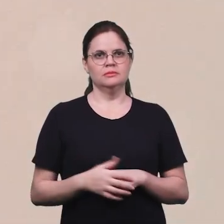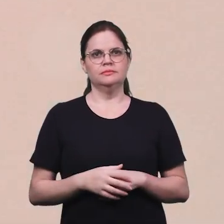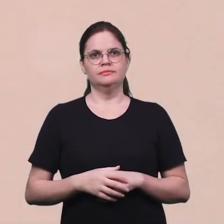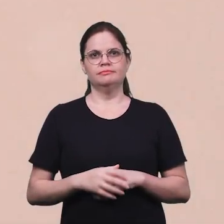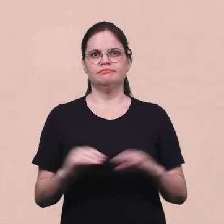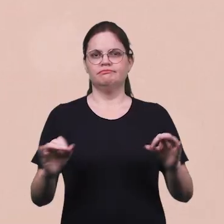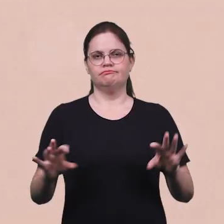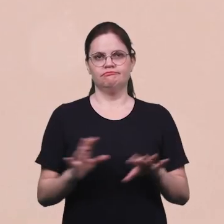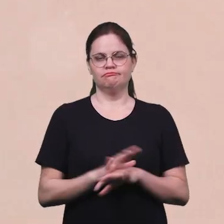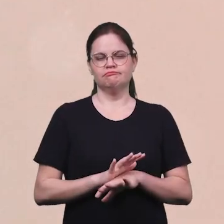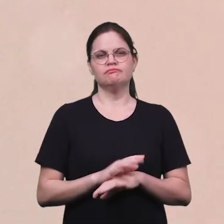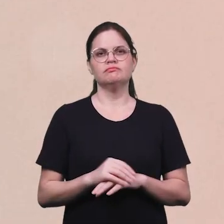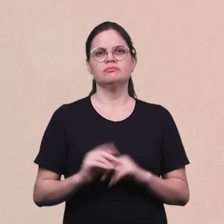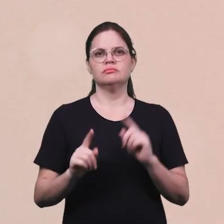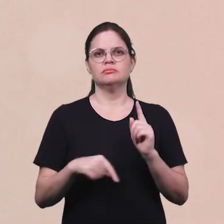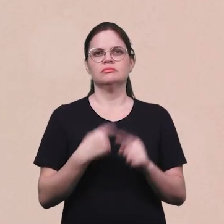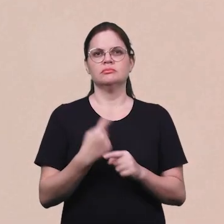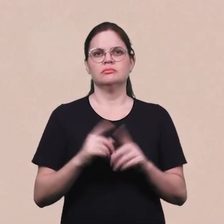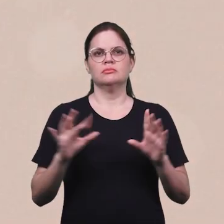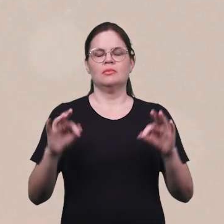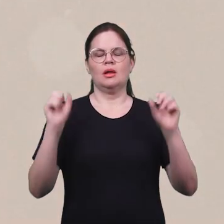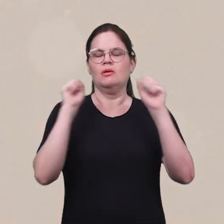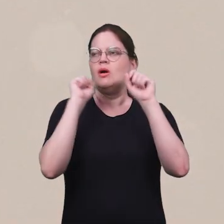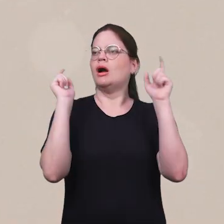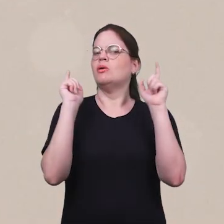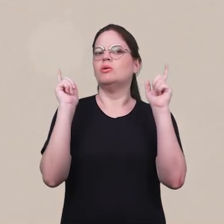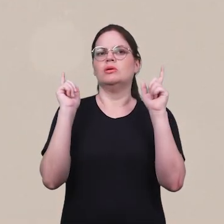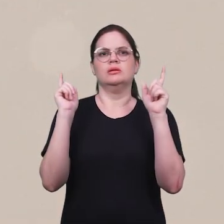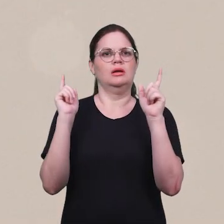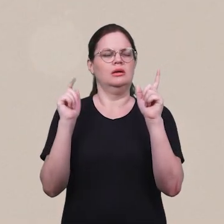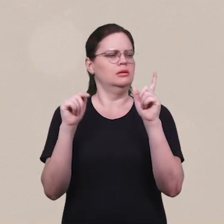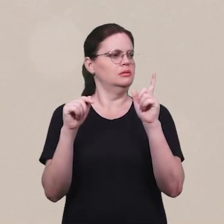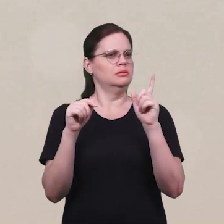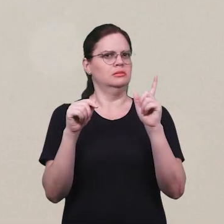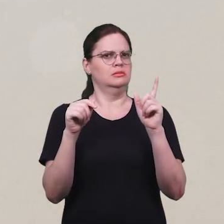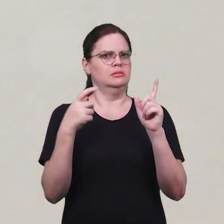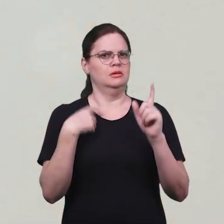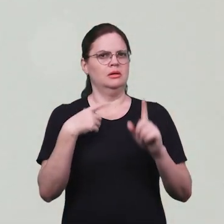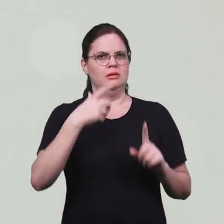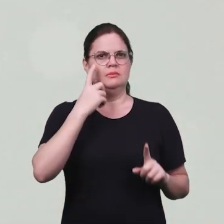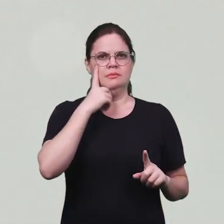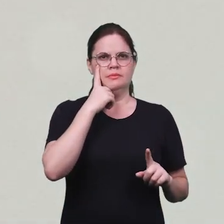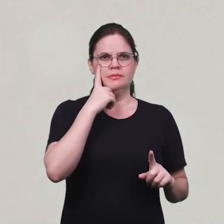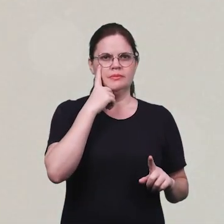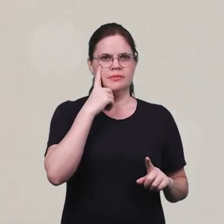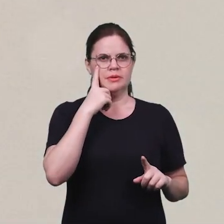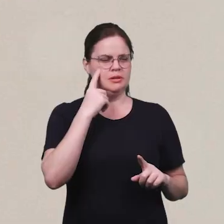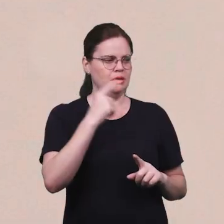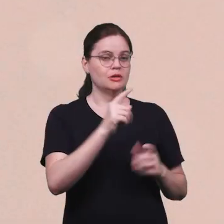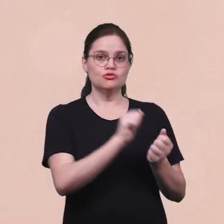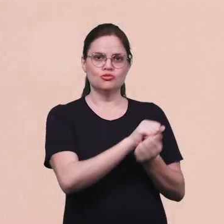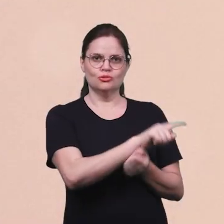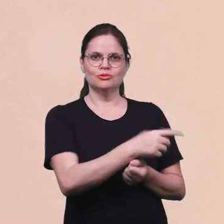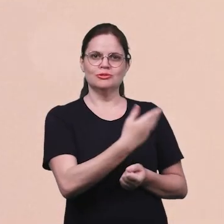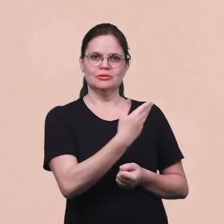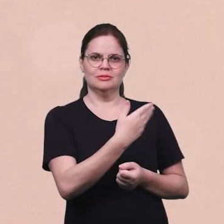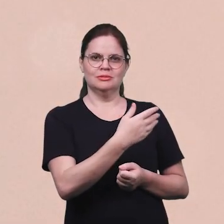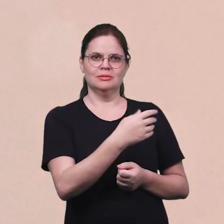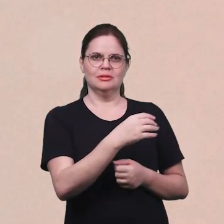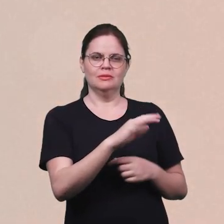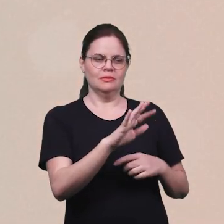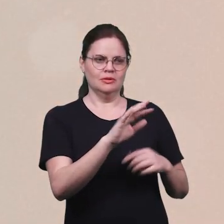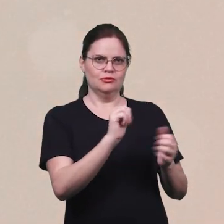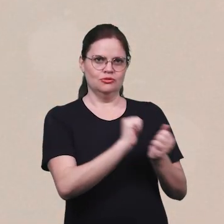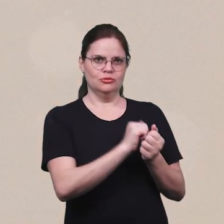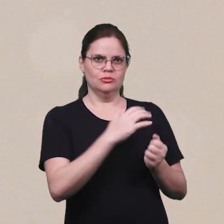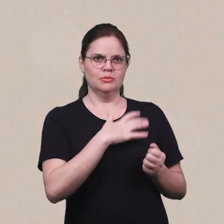E foi isso. Aí, de repente, eu acordei e perguntei até para a pessoa que estava me acompanhando se